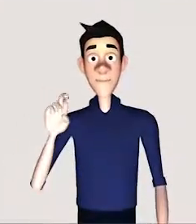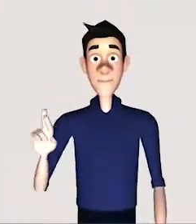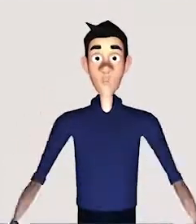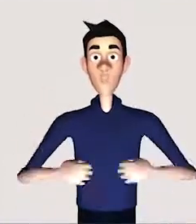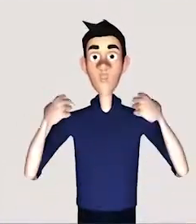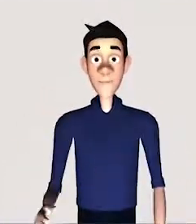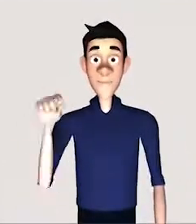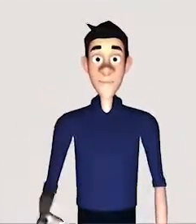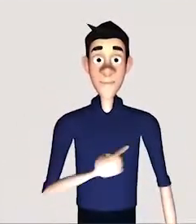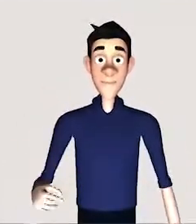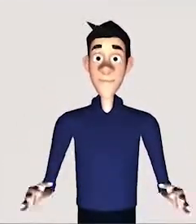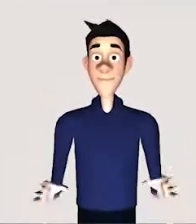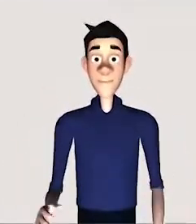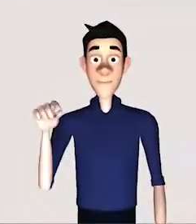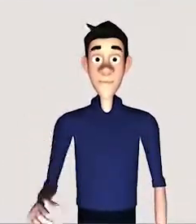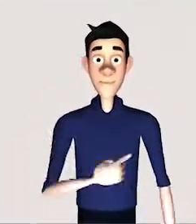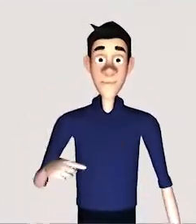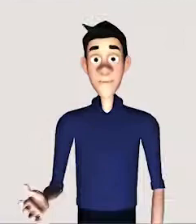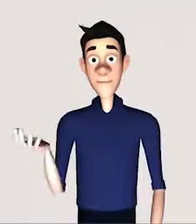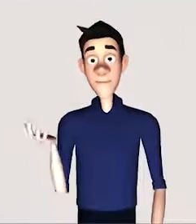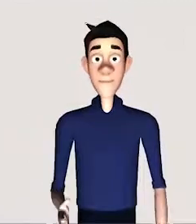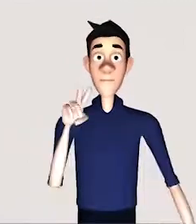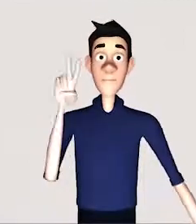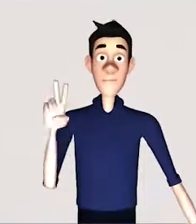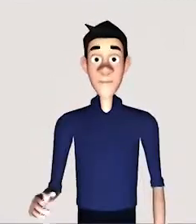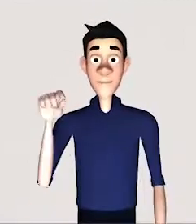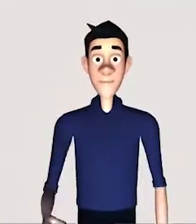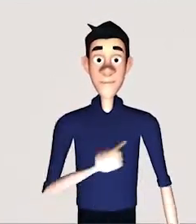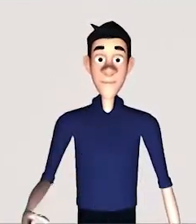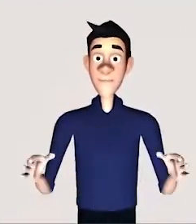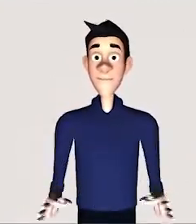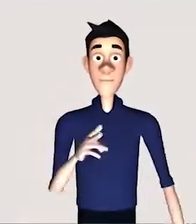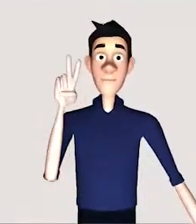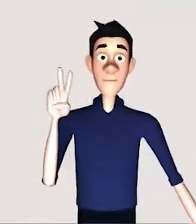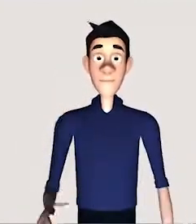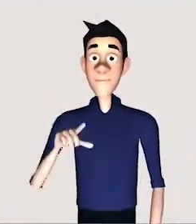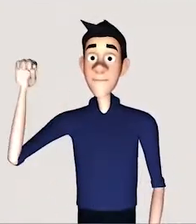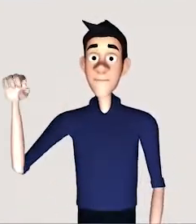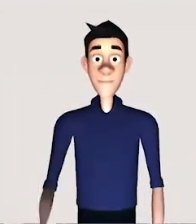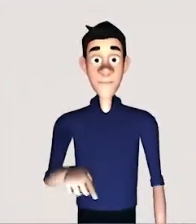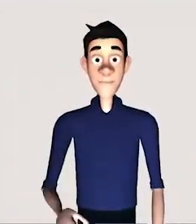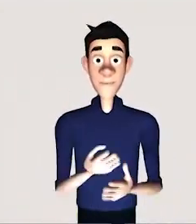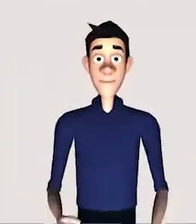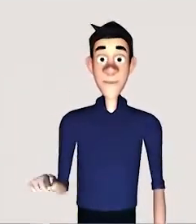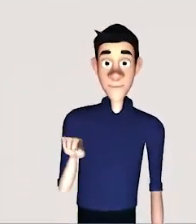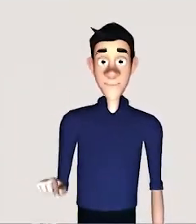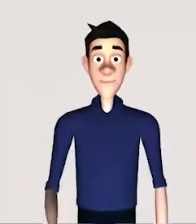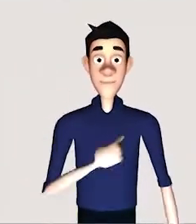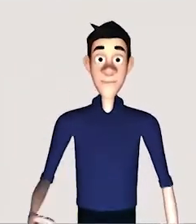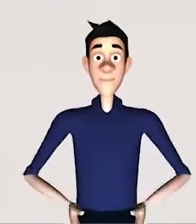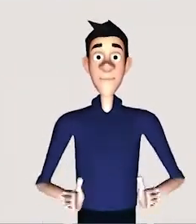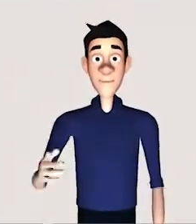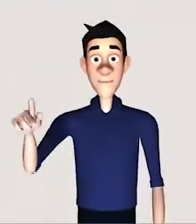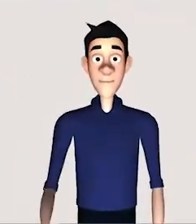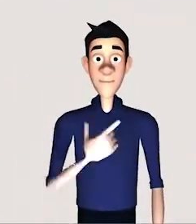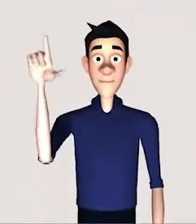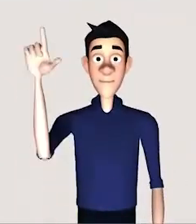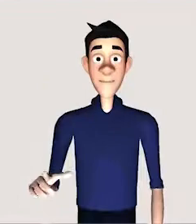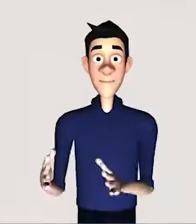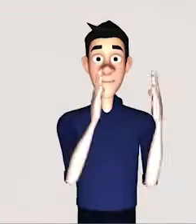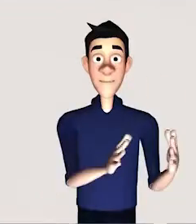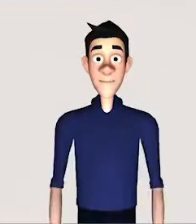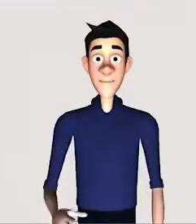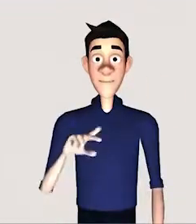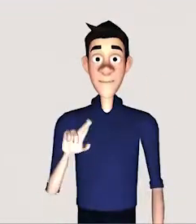eu desenvolver, para eu fazer o desenho a respeito desse estudo. Como é que ele vai ser